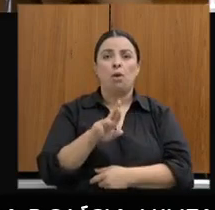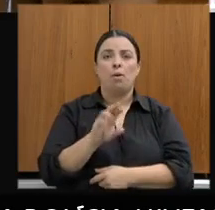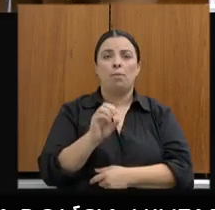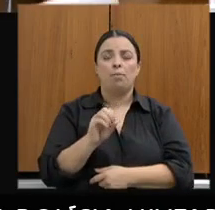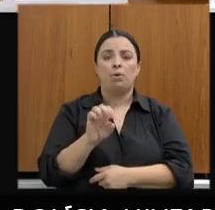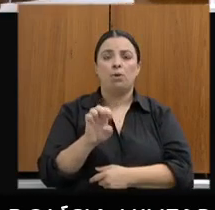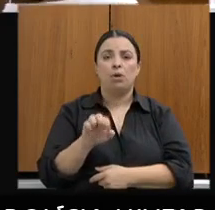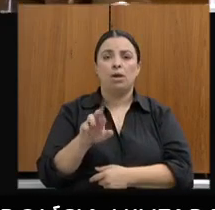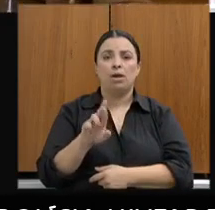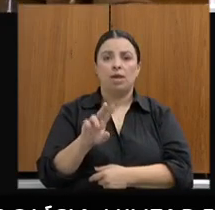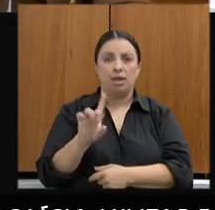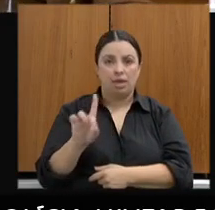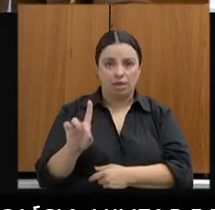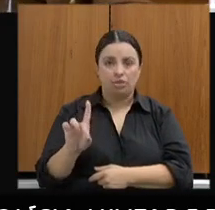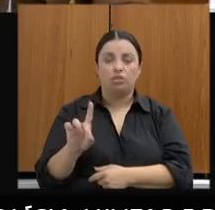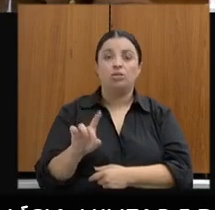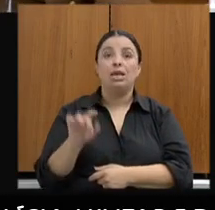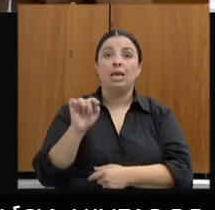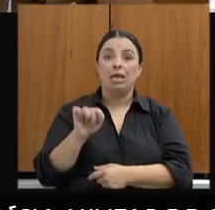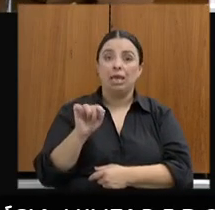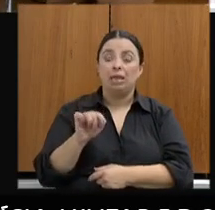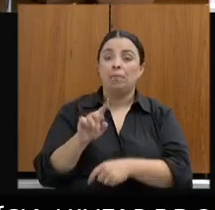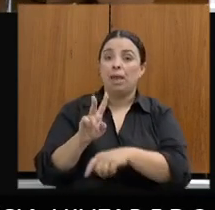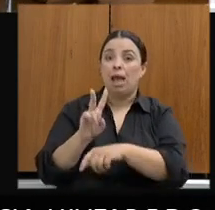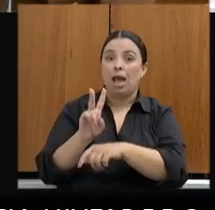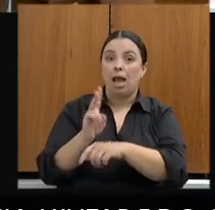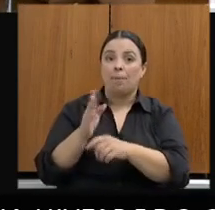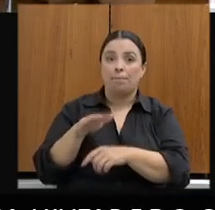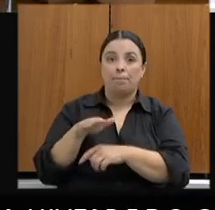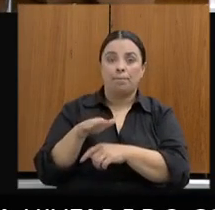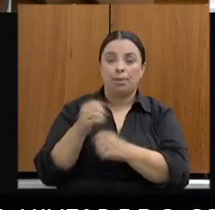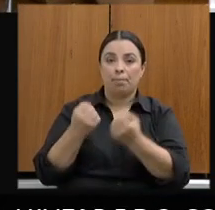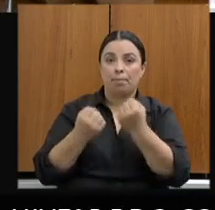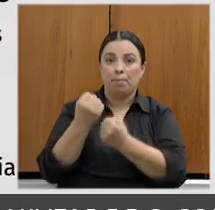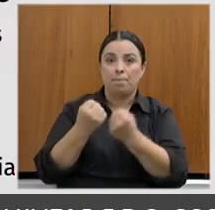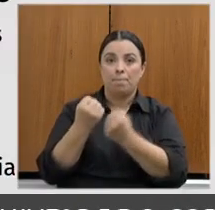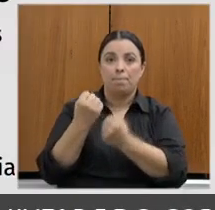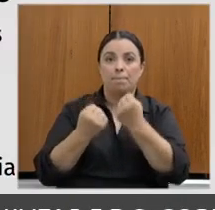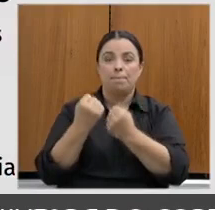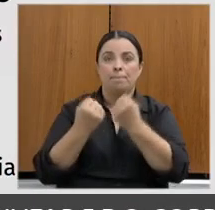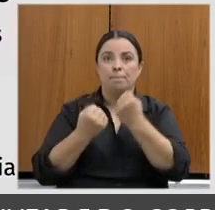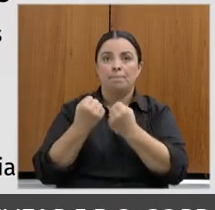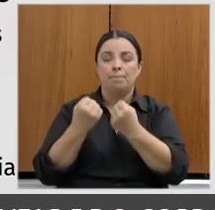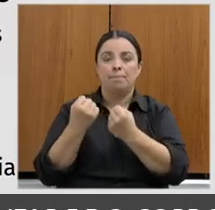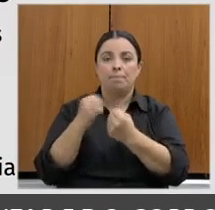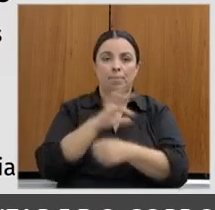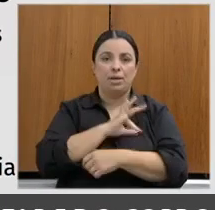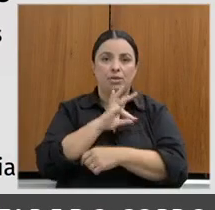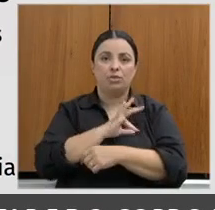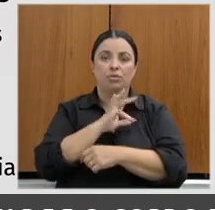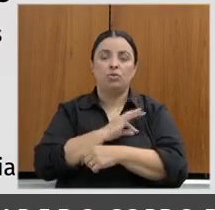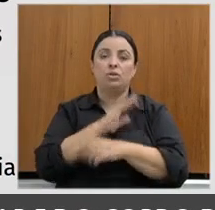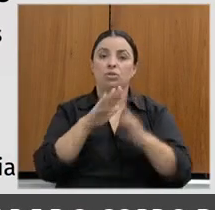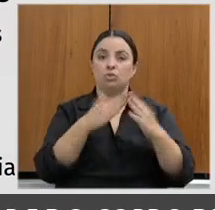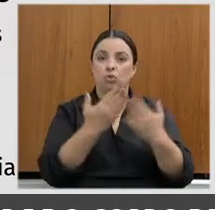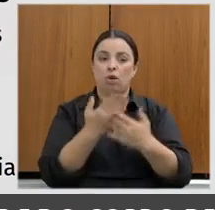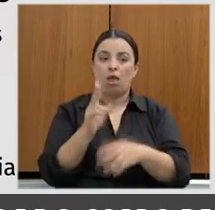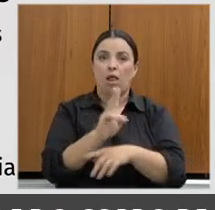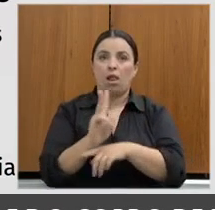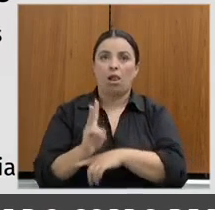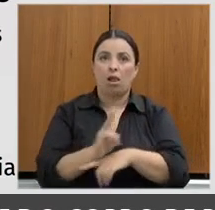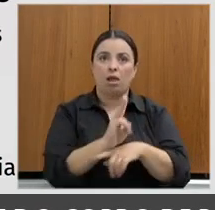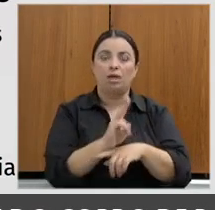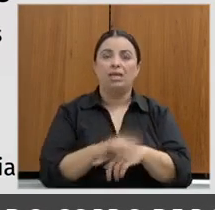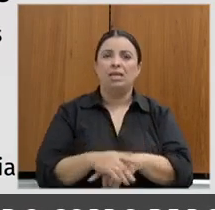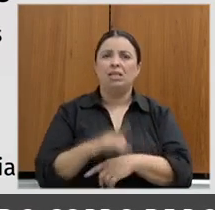Oi e a Patrulha escolar foram investidos 33 milhões com treinamento seminário materiais de dados